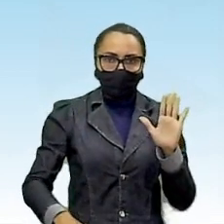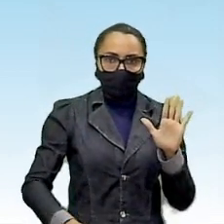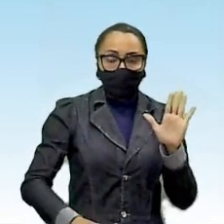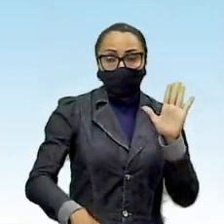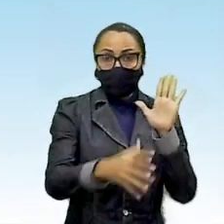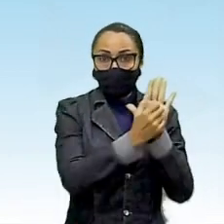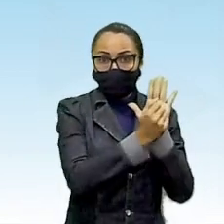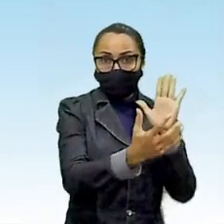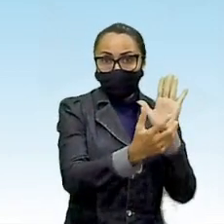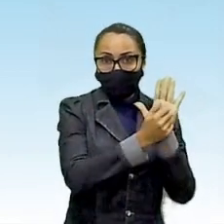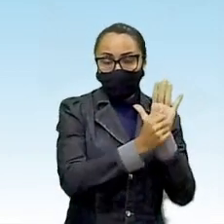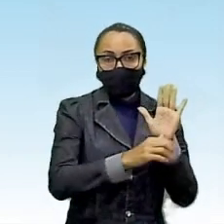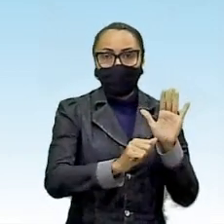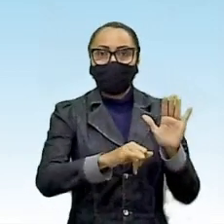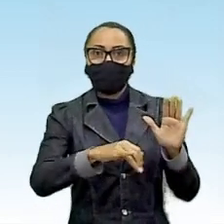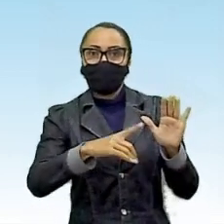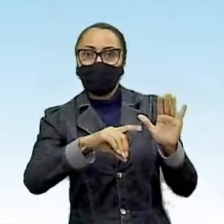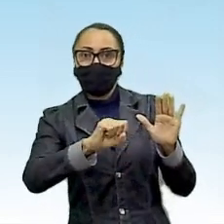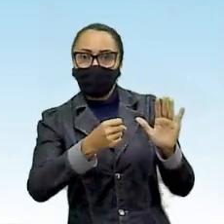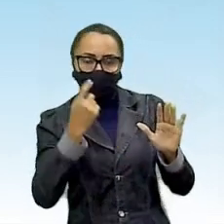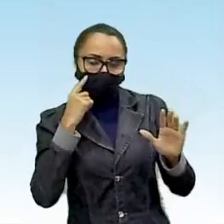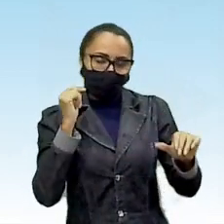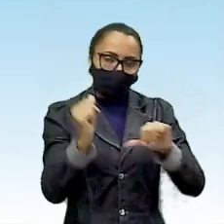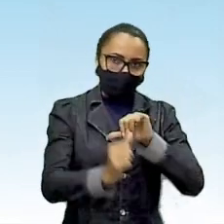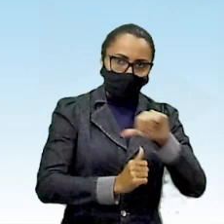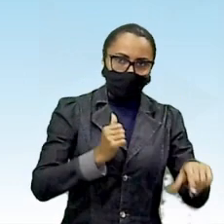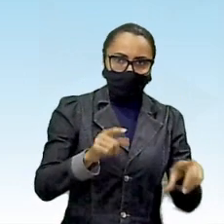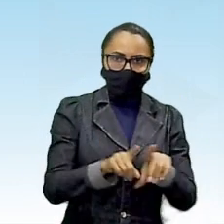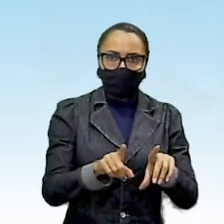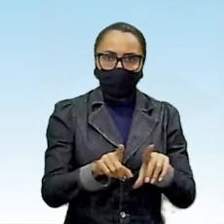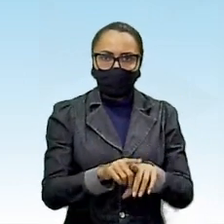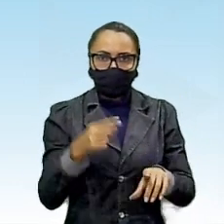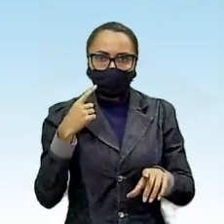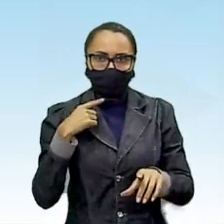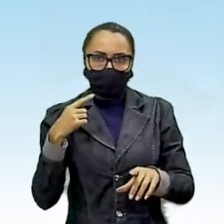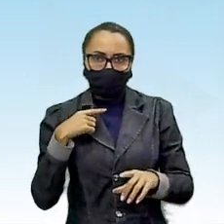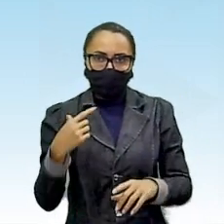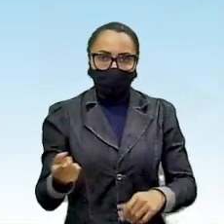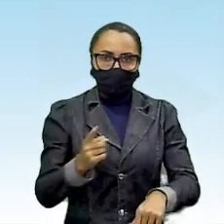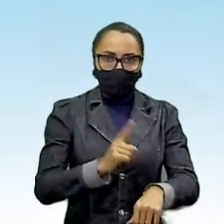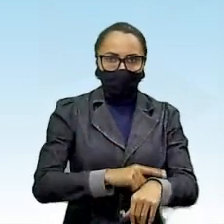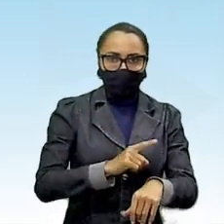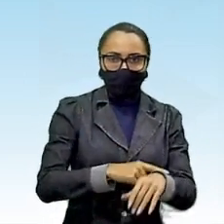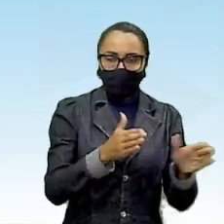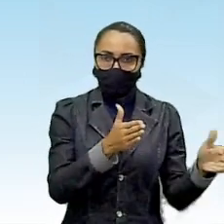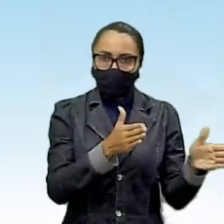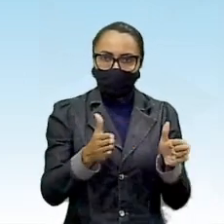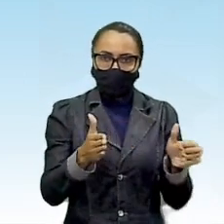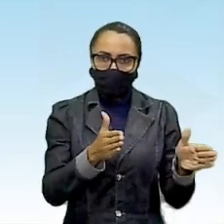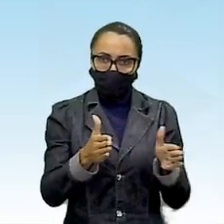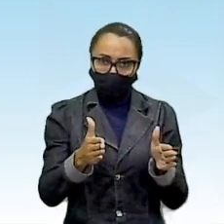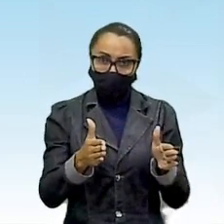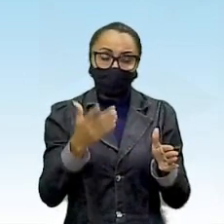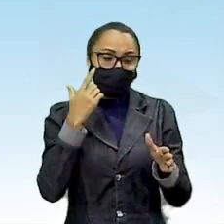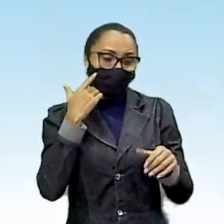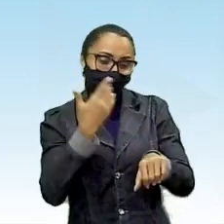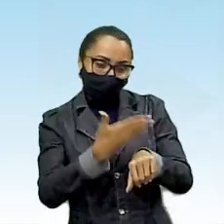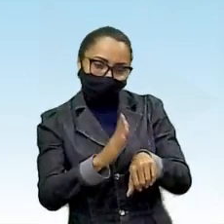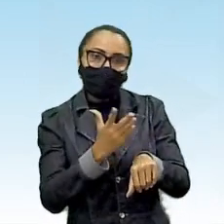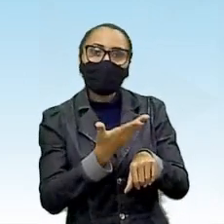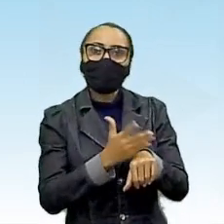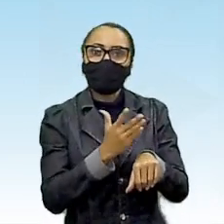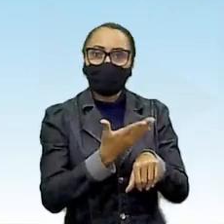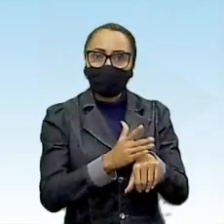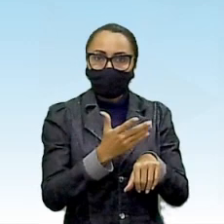obrigatório. Outra modificação foi em relação à carga horária desses treinamentos, que era,